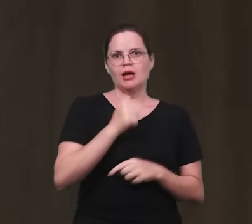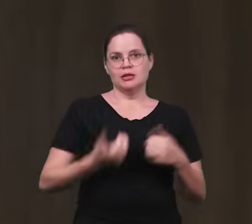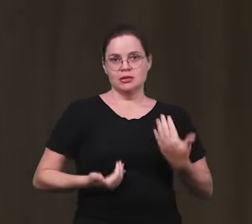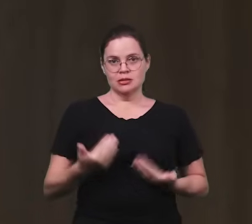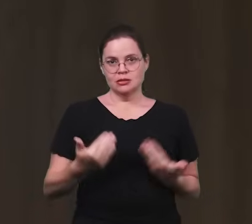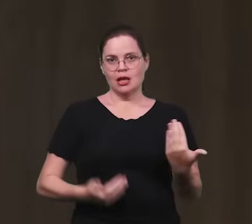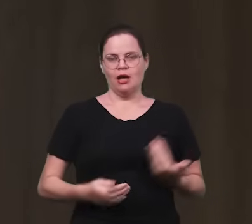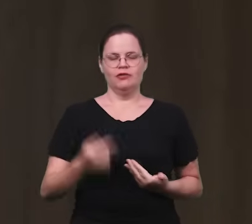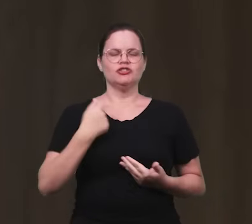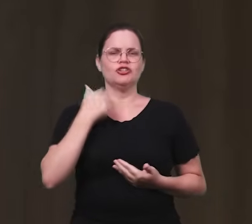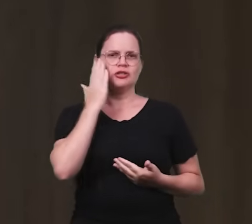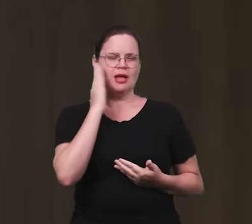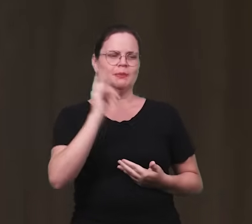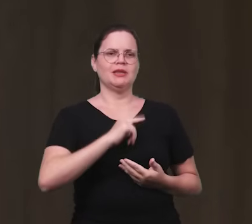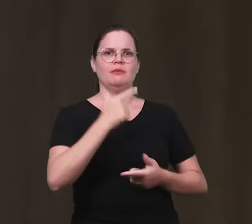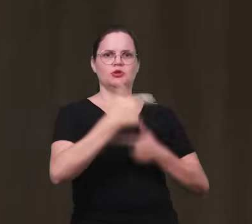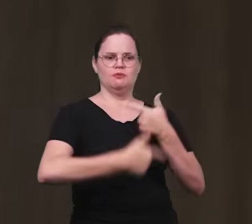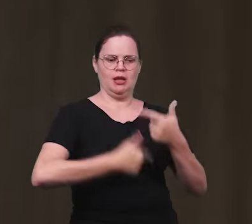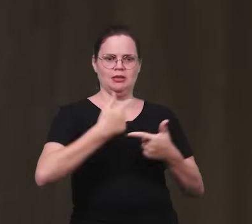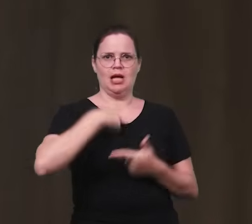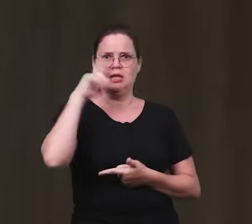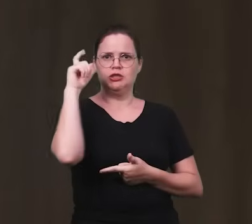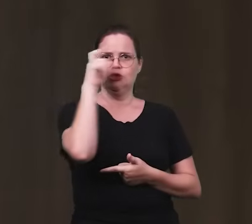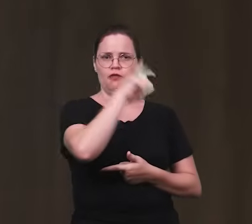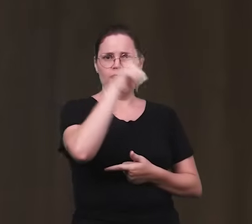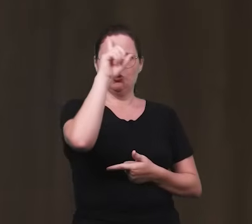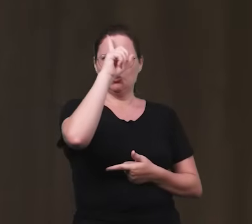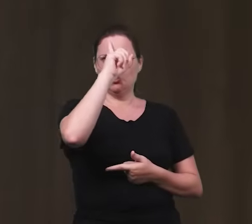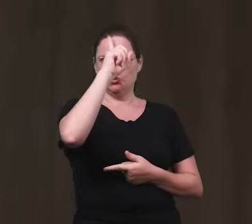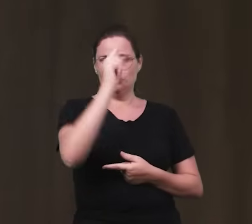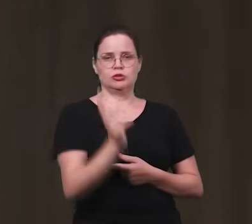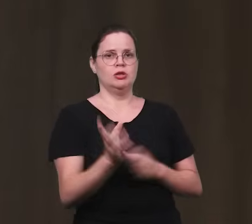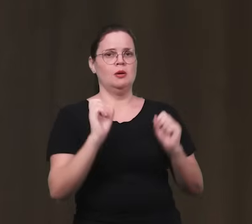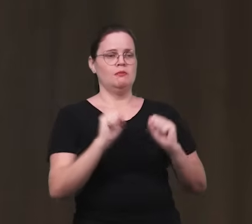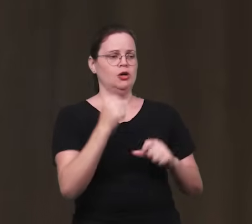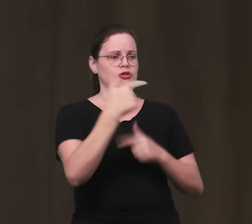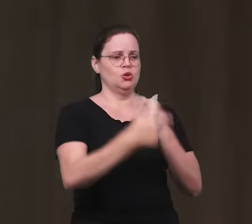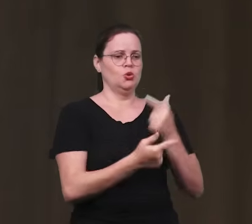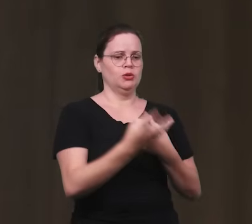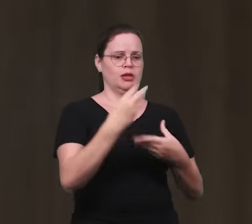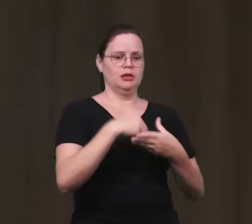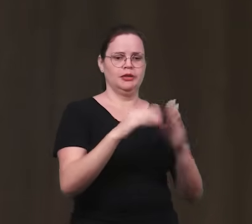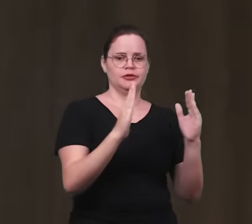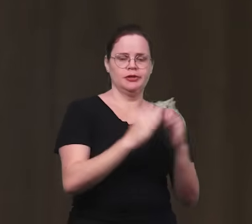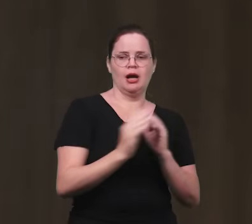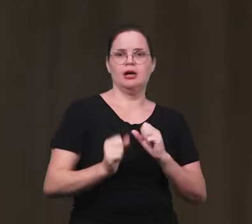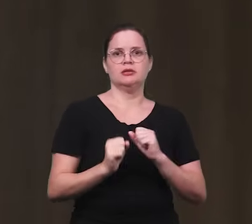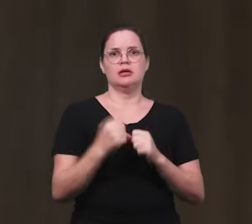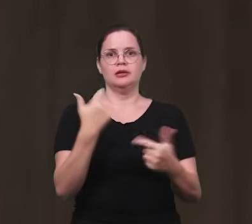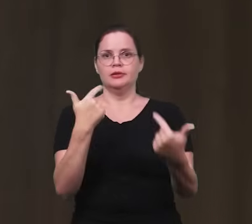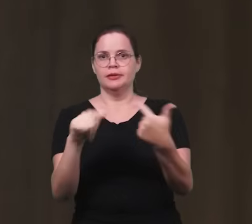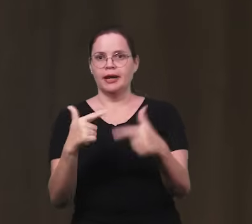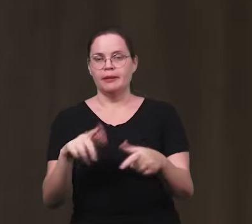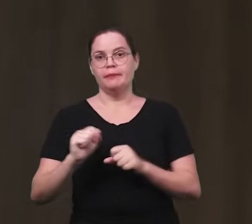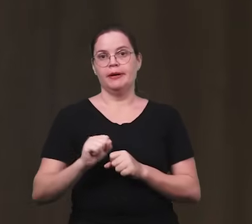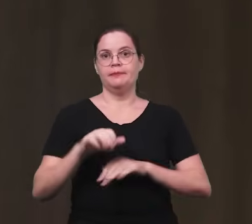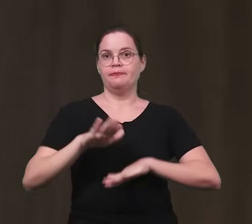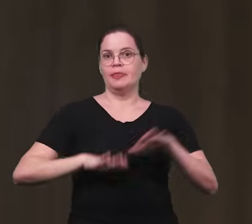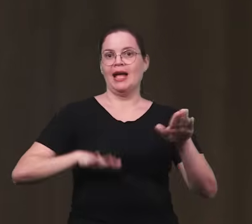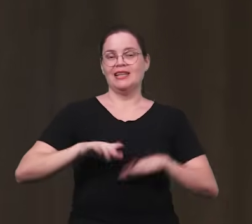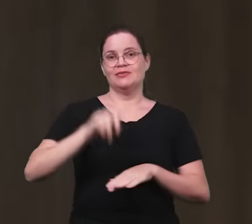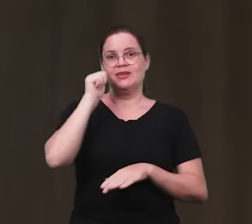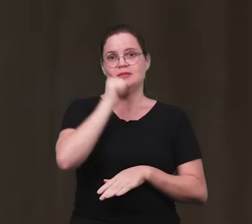uma grande batalha. São batalhas no trabalho, batalhas dentro do lar, principalmente aquelas que não têm, muitas vezes, um